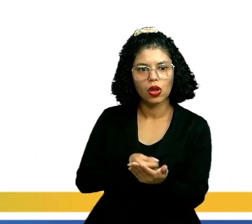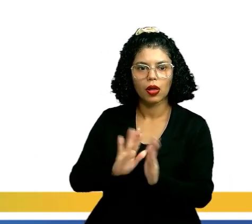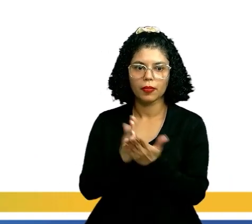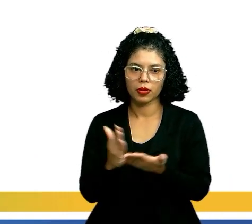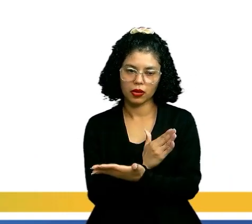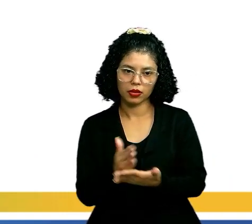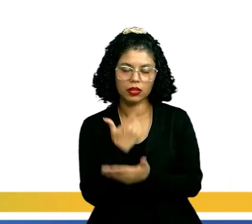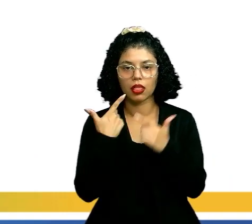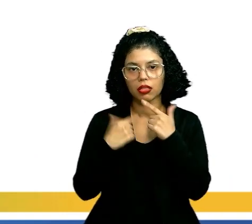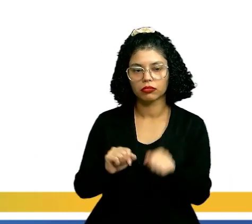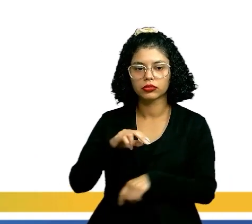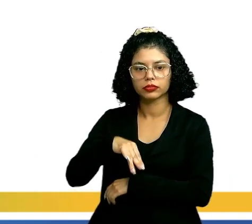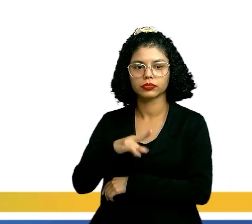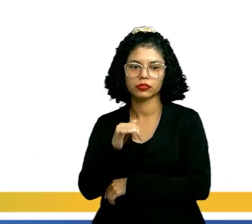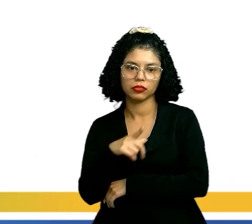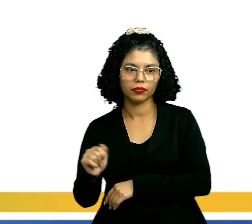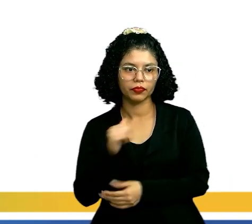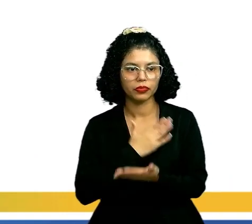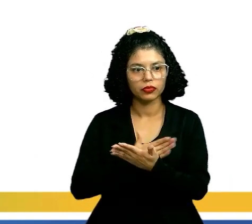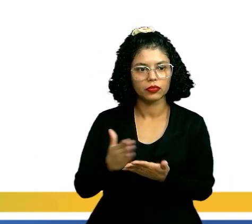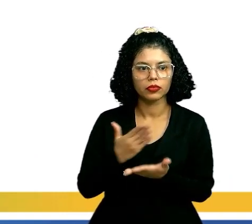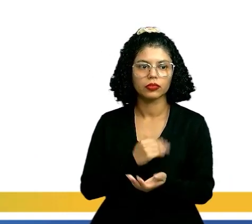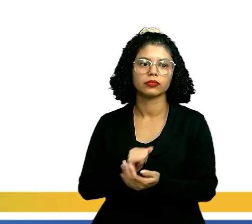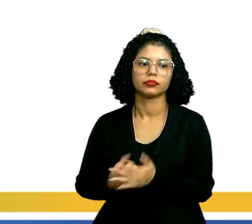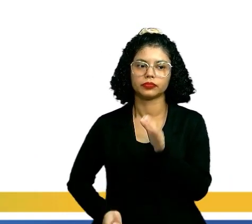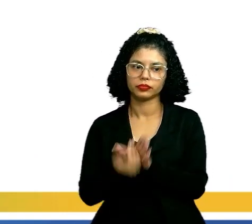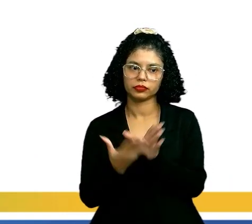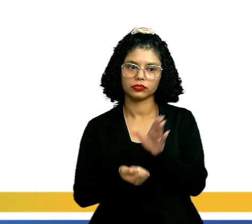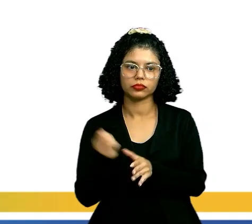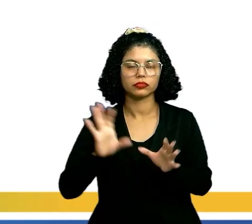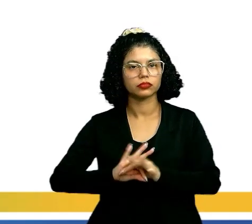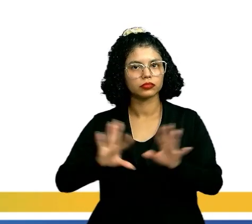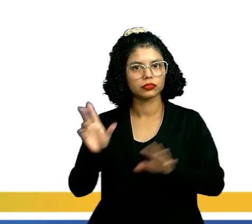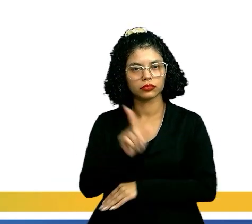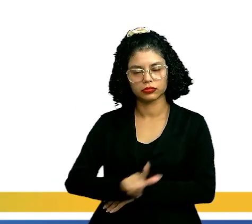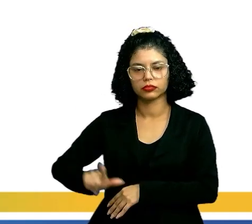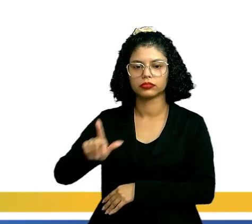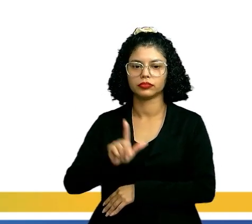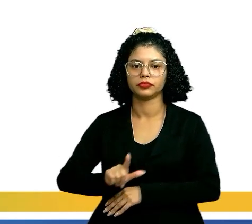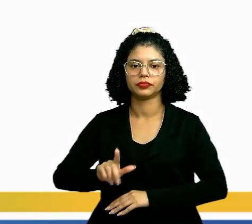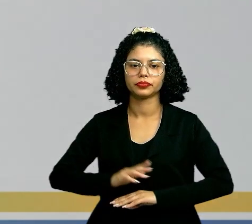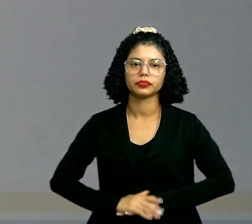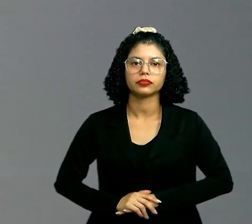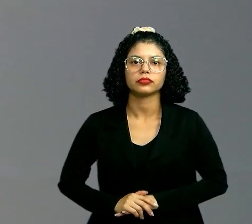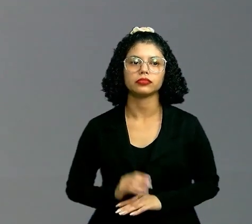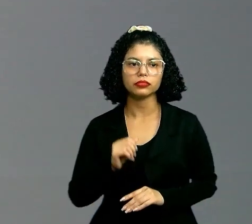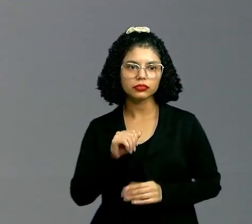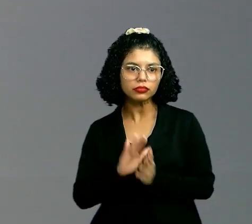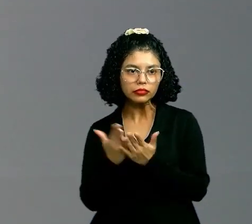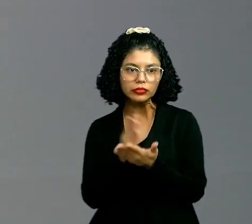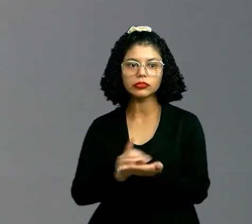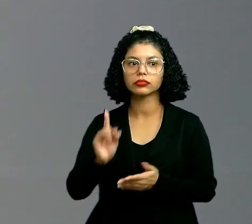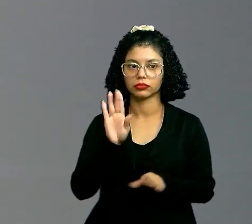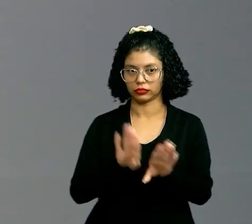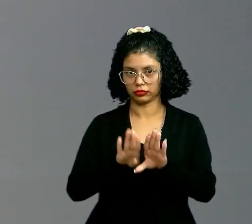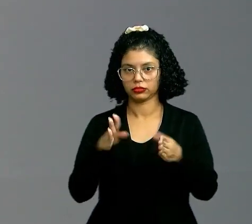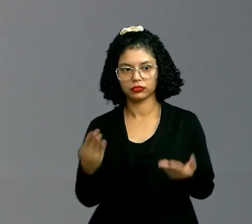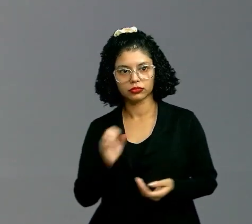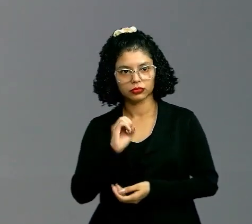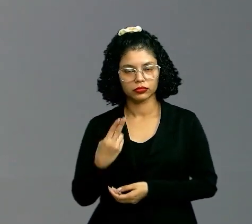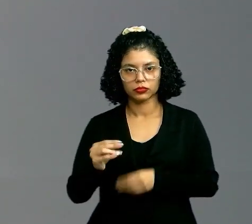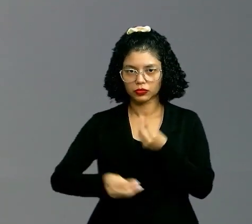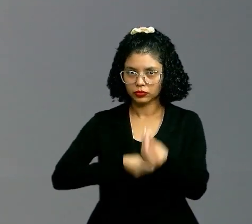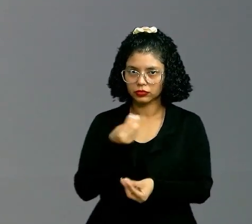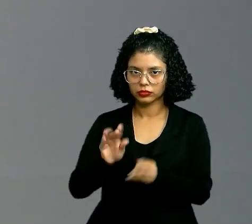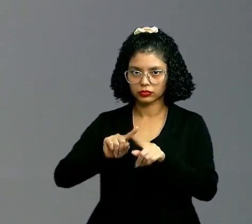ter a Bíblia na língua natal, início da produção literária livre, a Bíblia Sagrada, ou a Bíblia, né, como